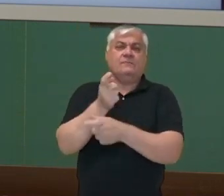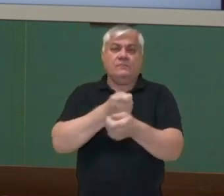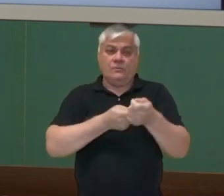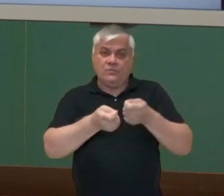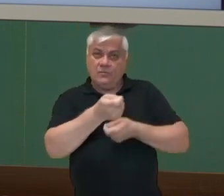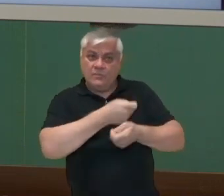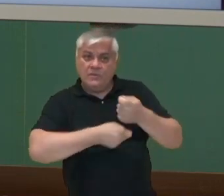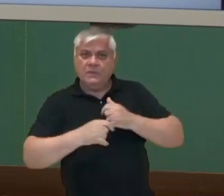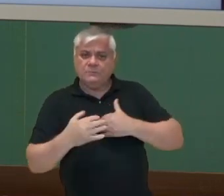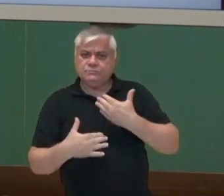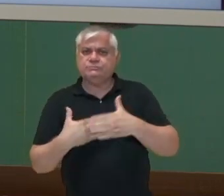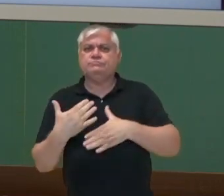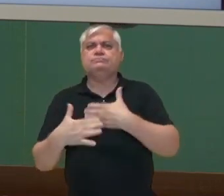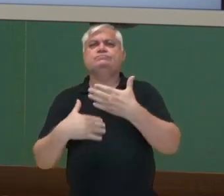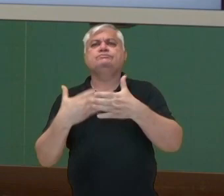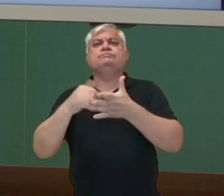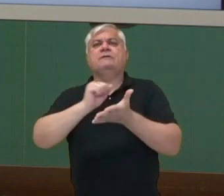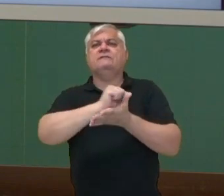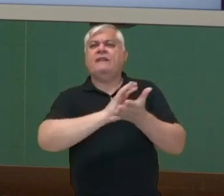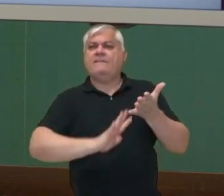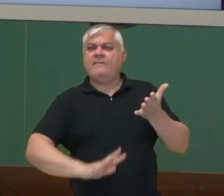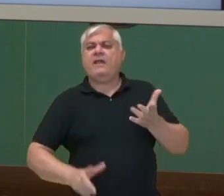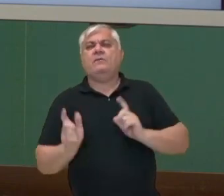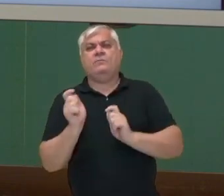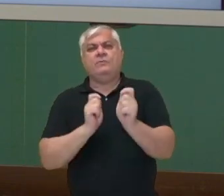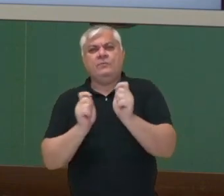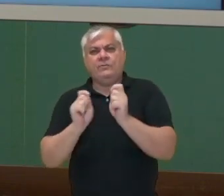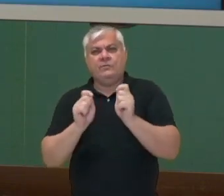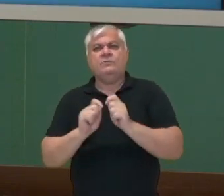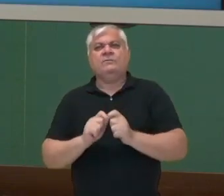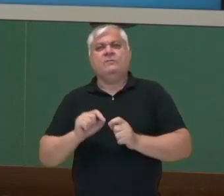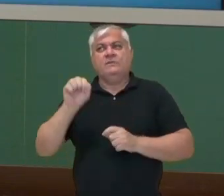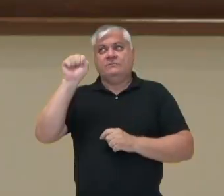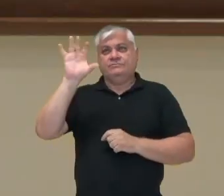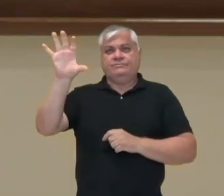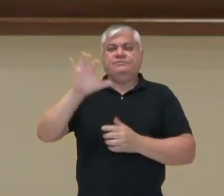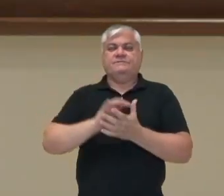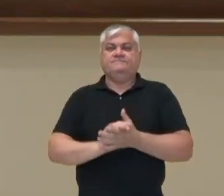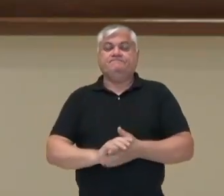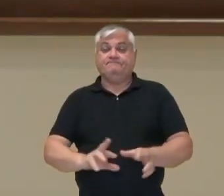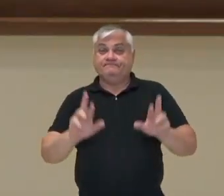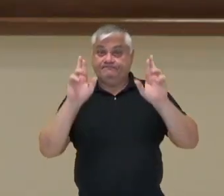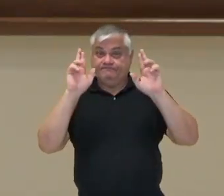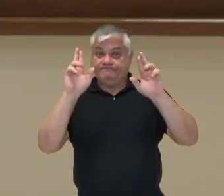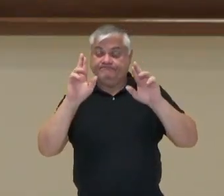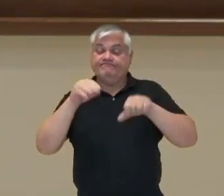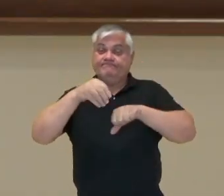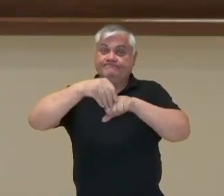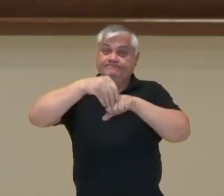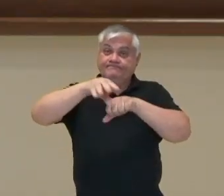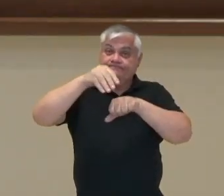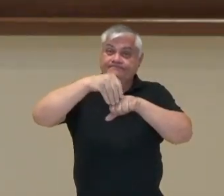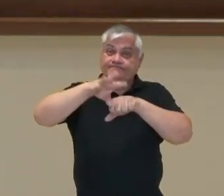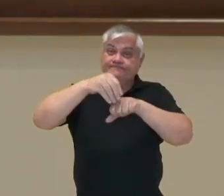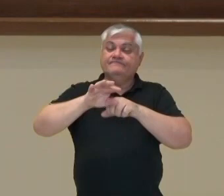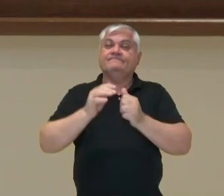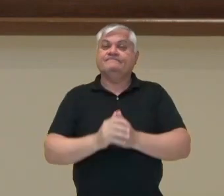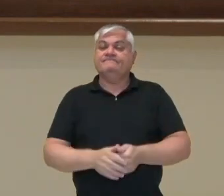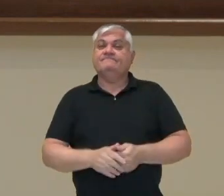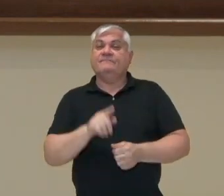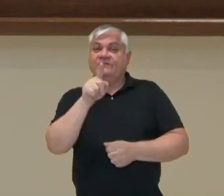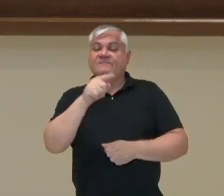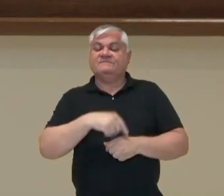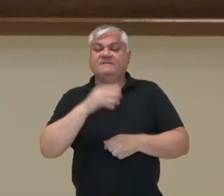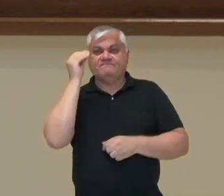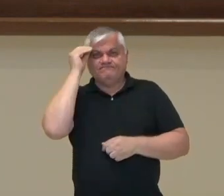com o desenvolvimento de atividades econômicas do Sudeste. Eu espero ter contribuído na aula de hoje com vocês um pouco